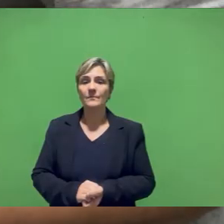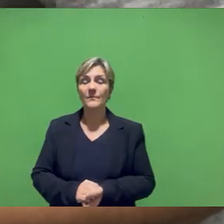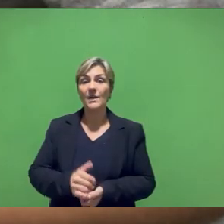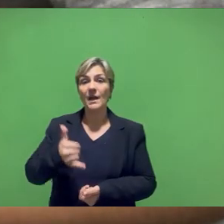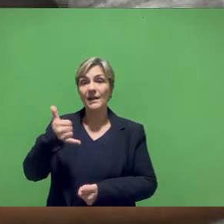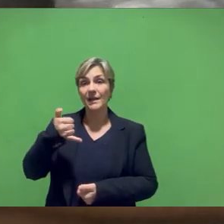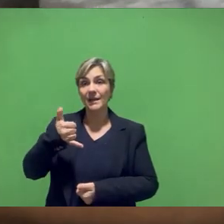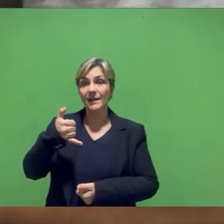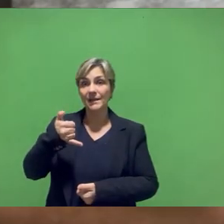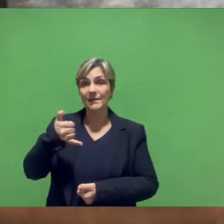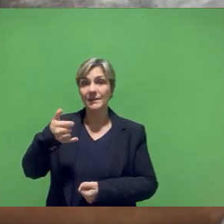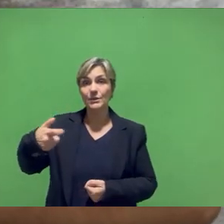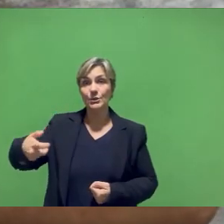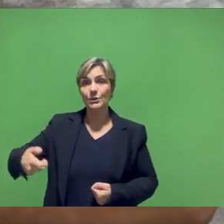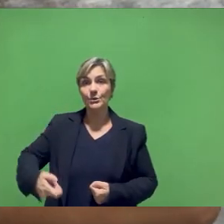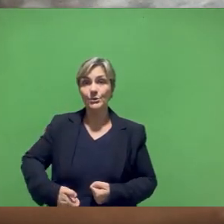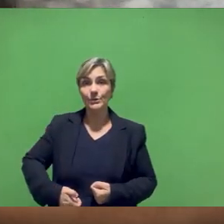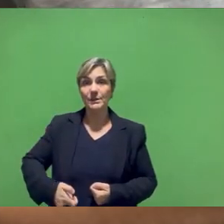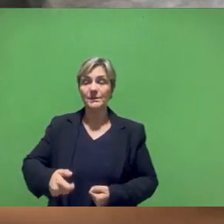a caneta de insulina.